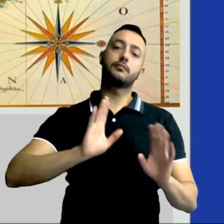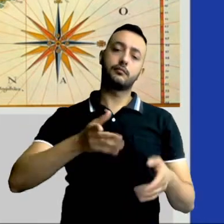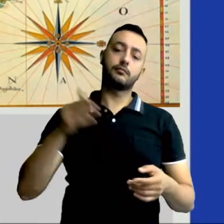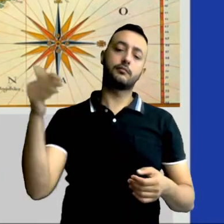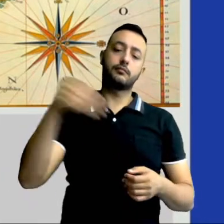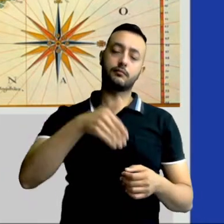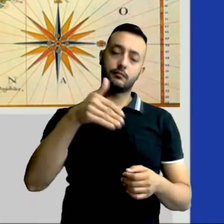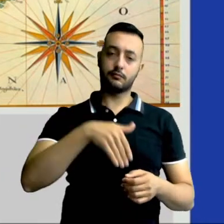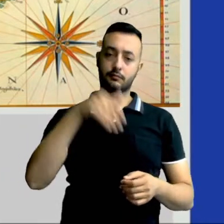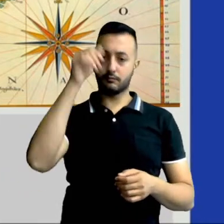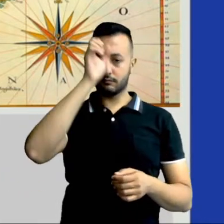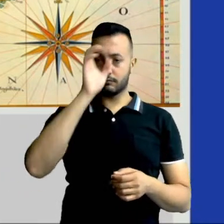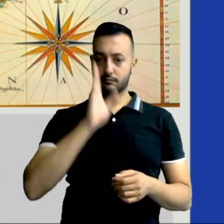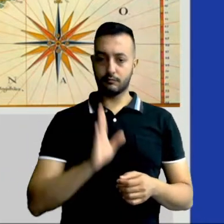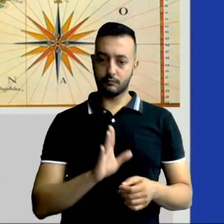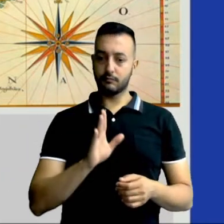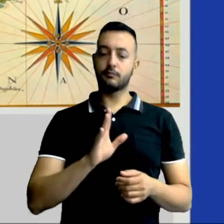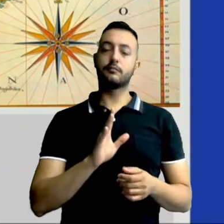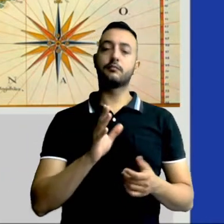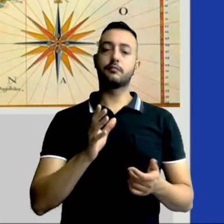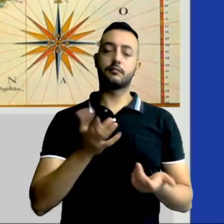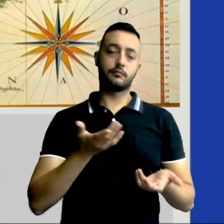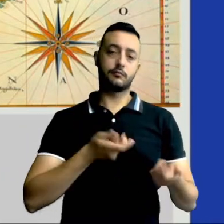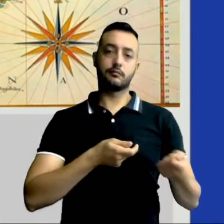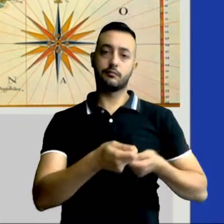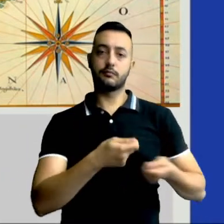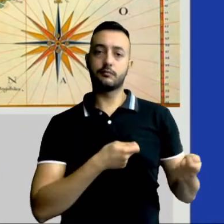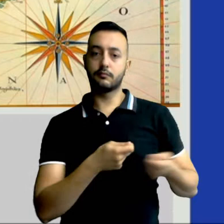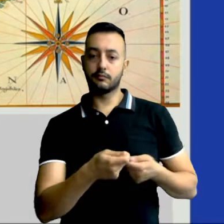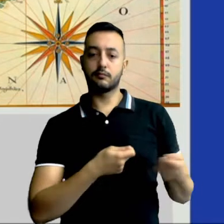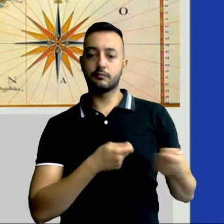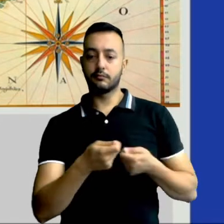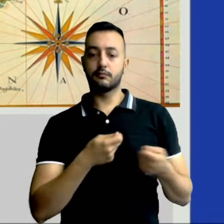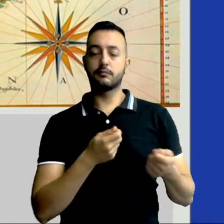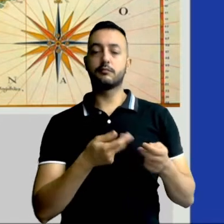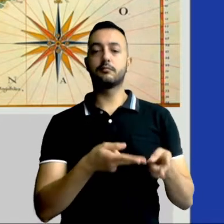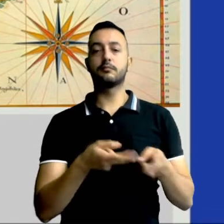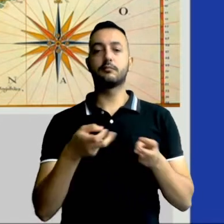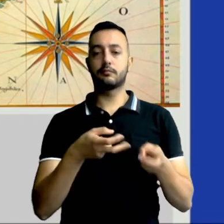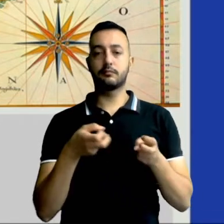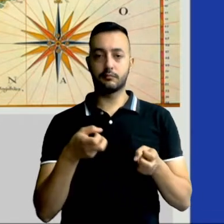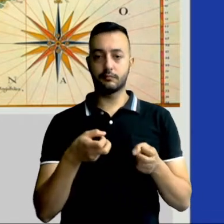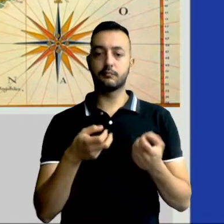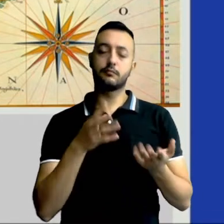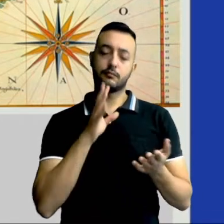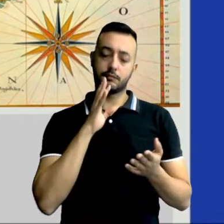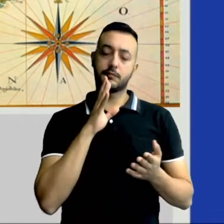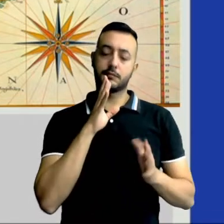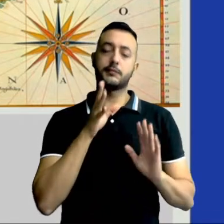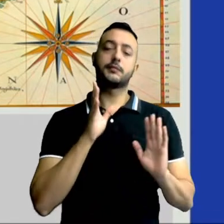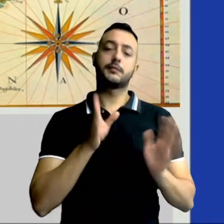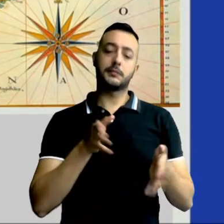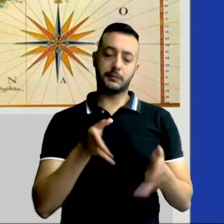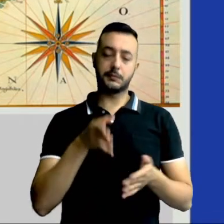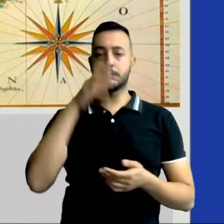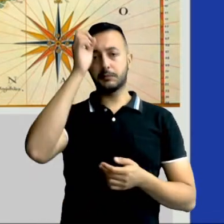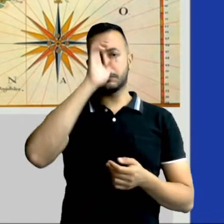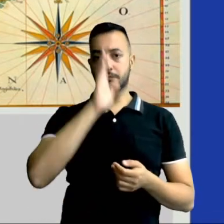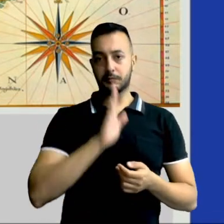haviam litoral brasileiro tá para facilitar é essa exploração eles conheciam o território